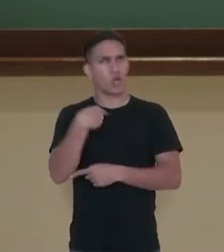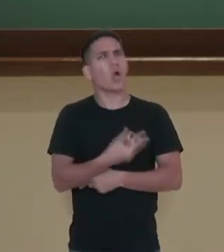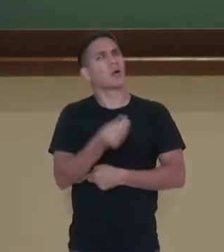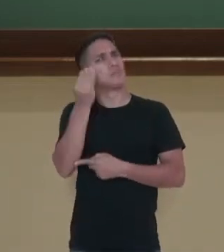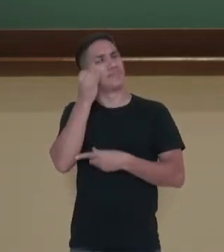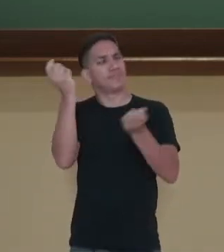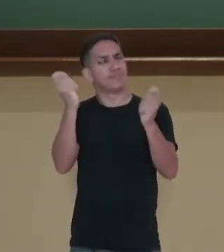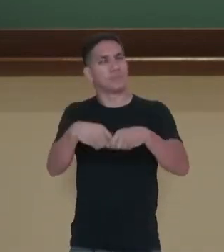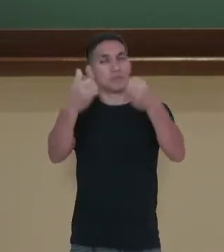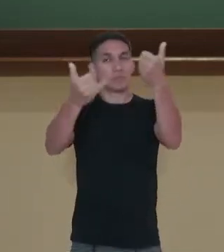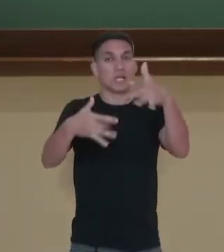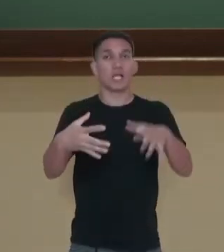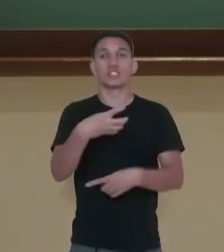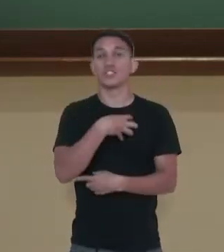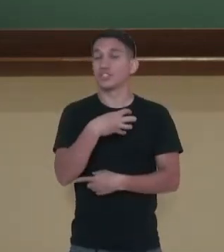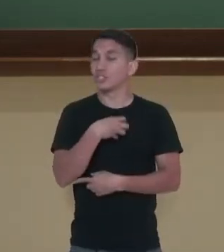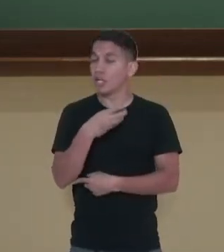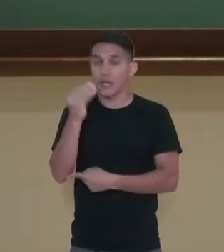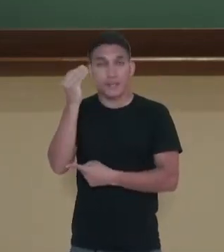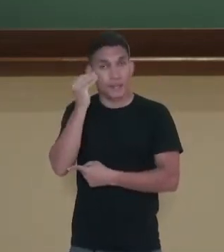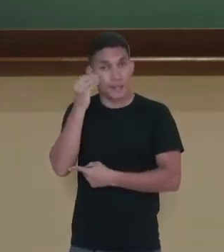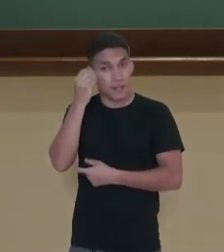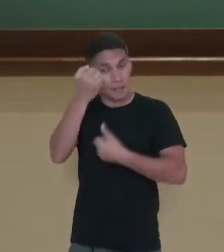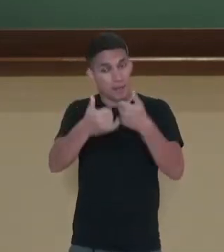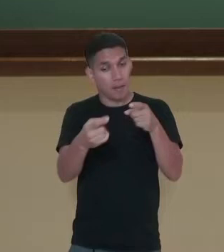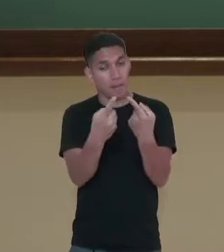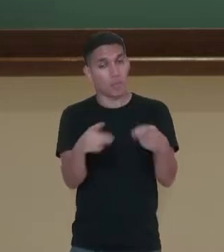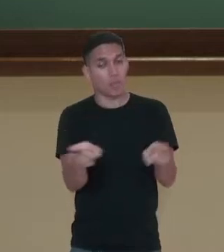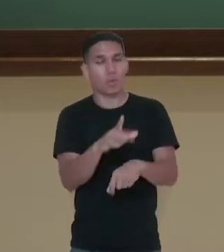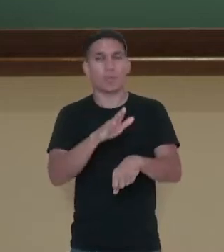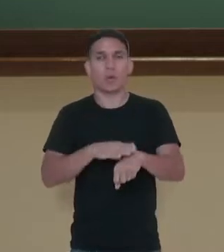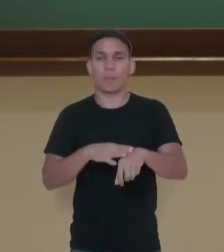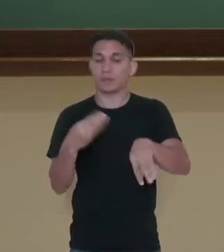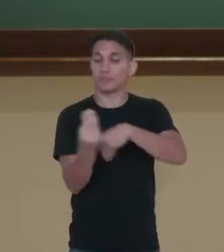experimentação musical é quando você mistura